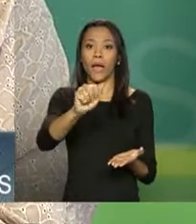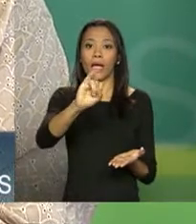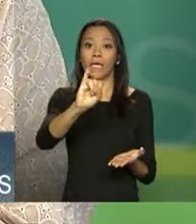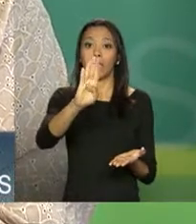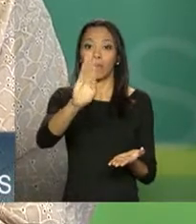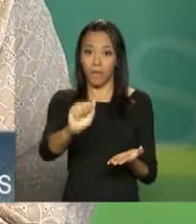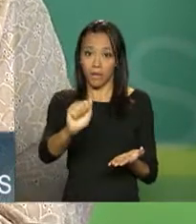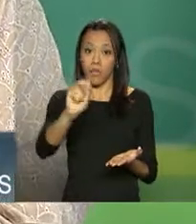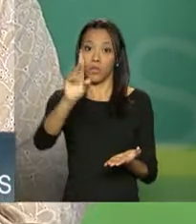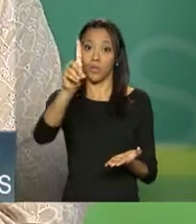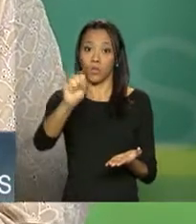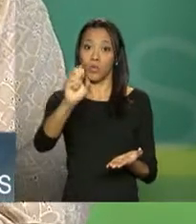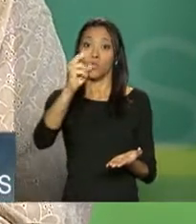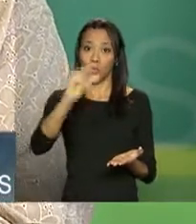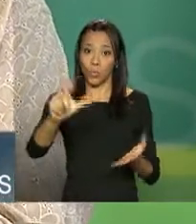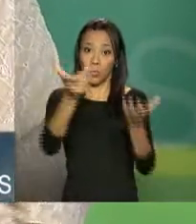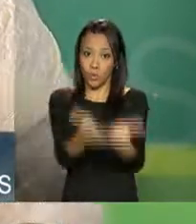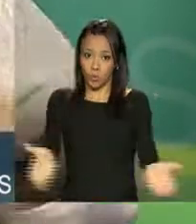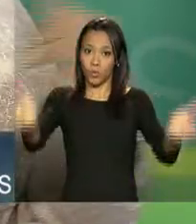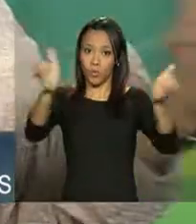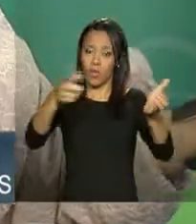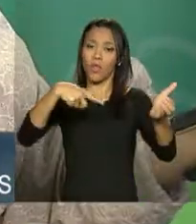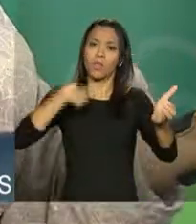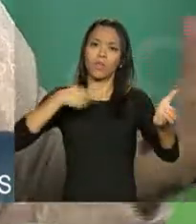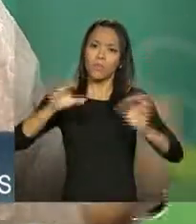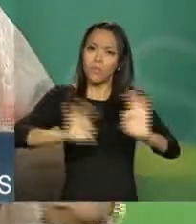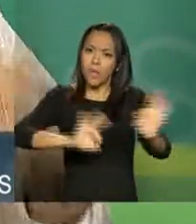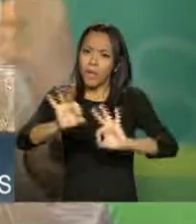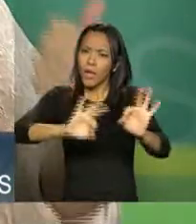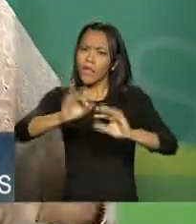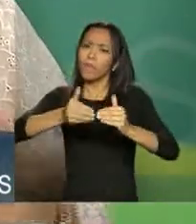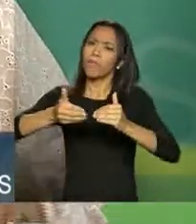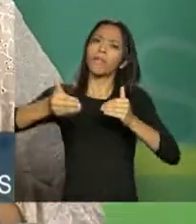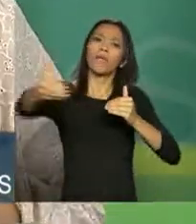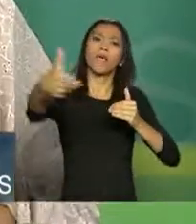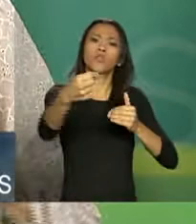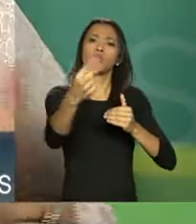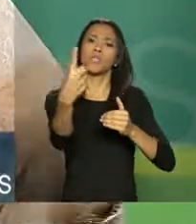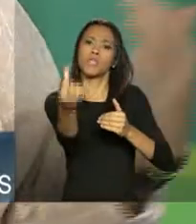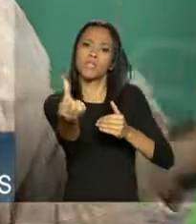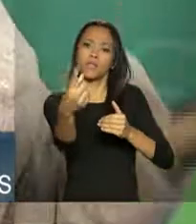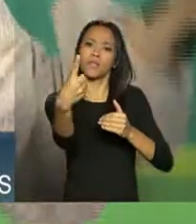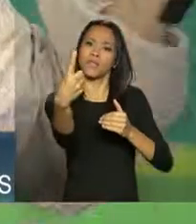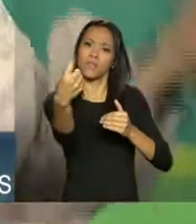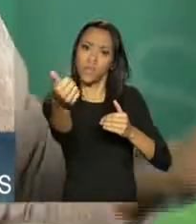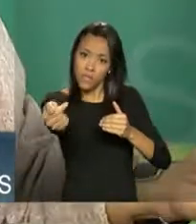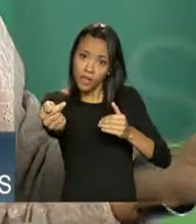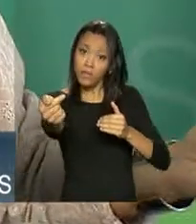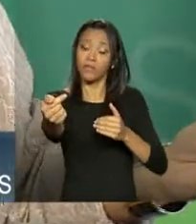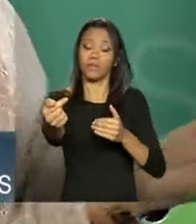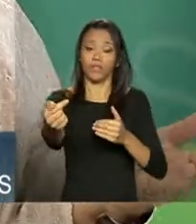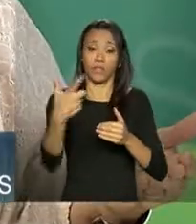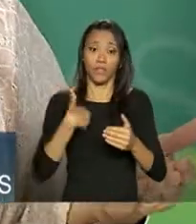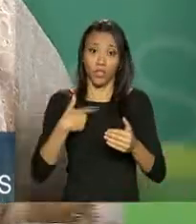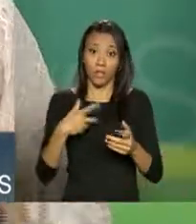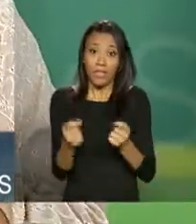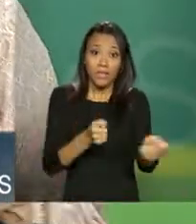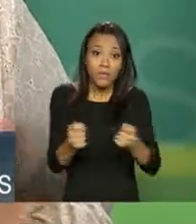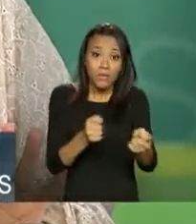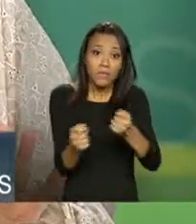2016 é também pensando 2017 a Anna trabalha com você de segurança está sendo feito o plano essa nossa segurança hídrica do país